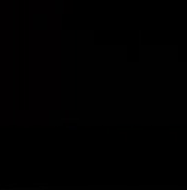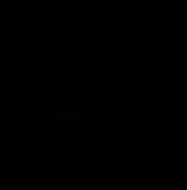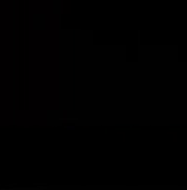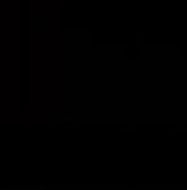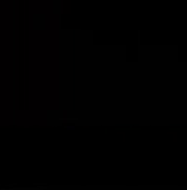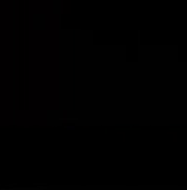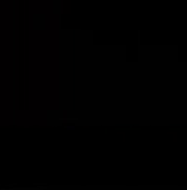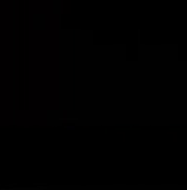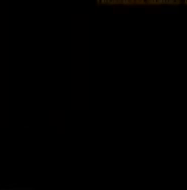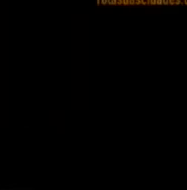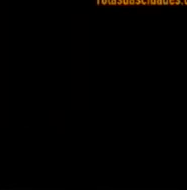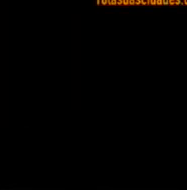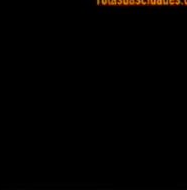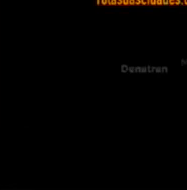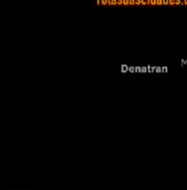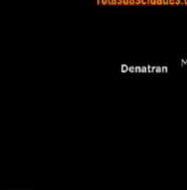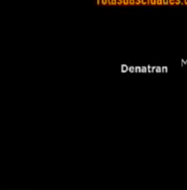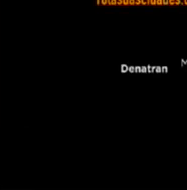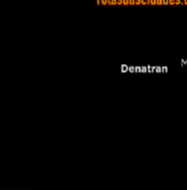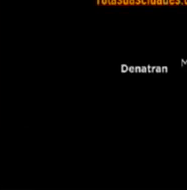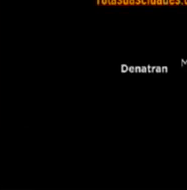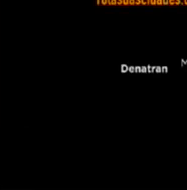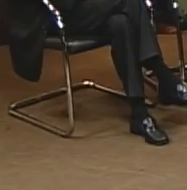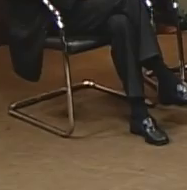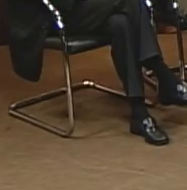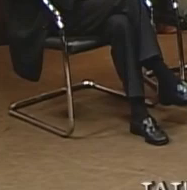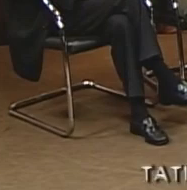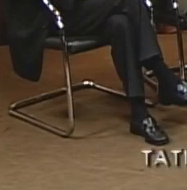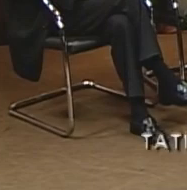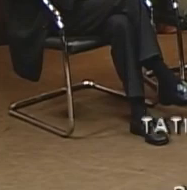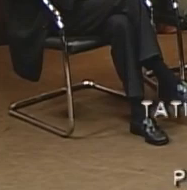muda quando a gente muda Pare pense